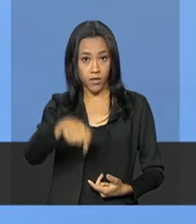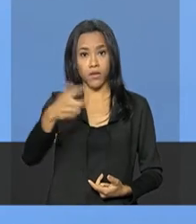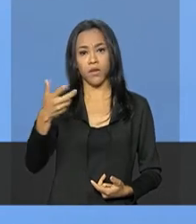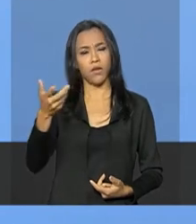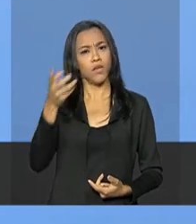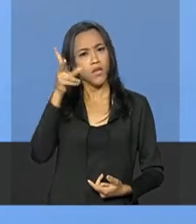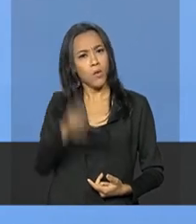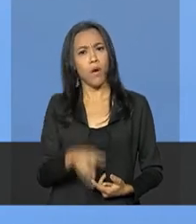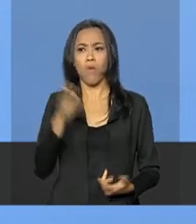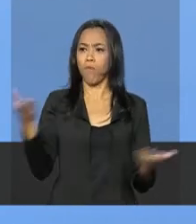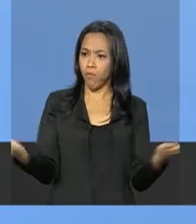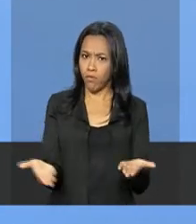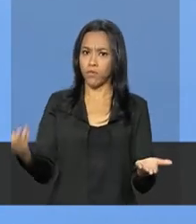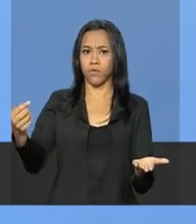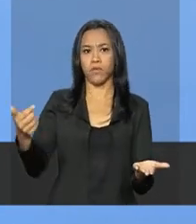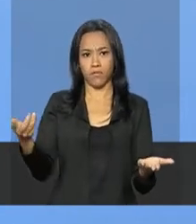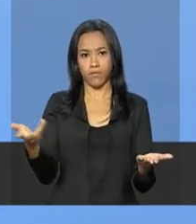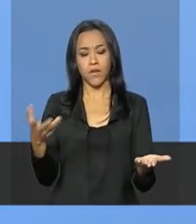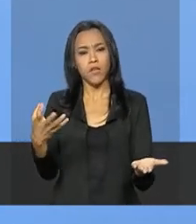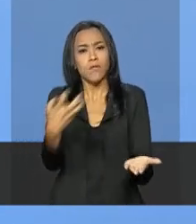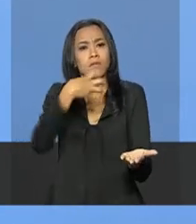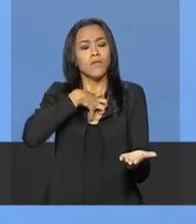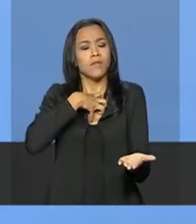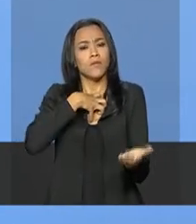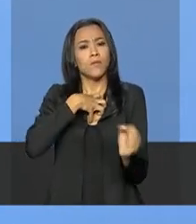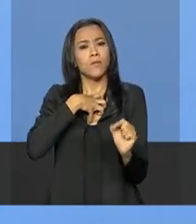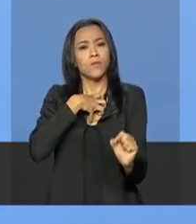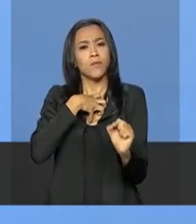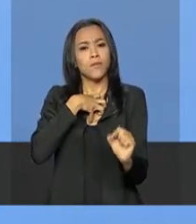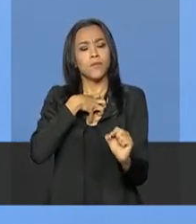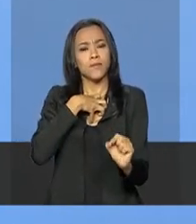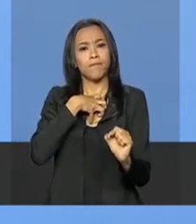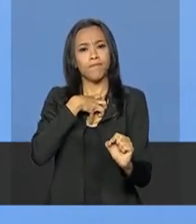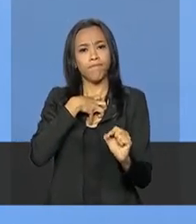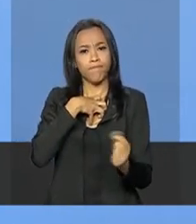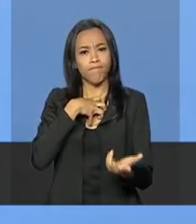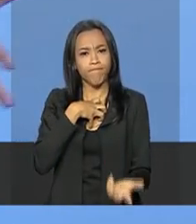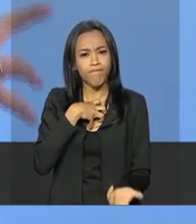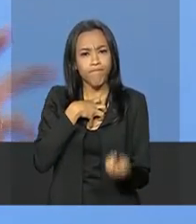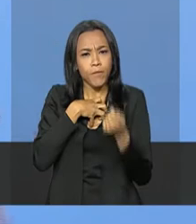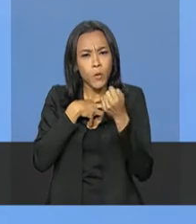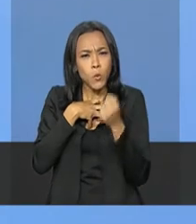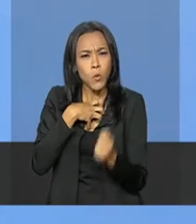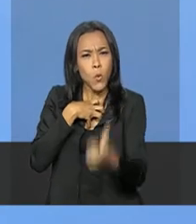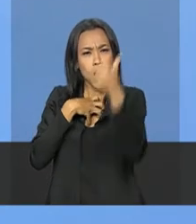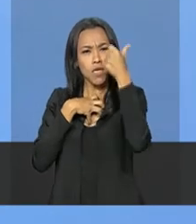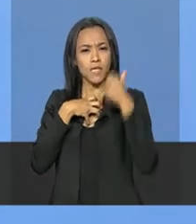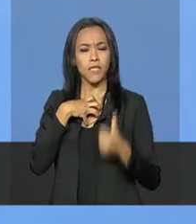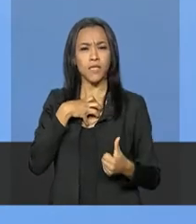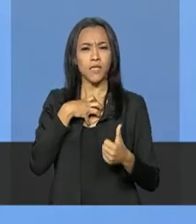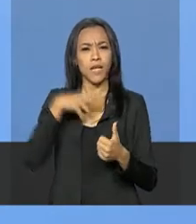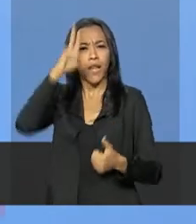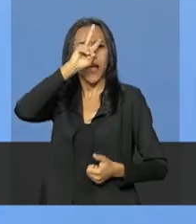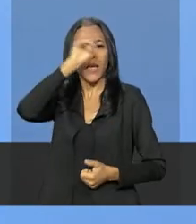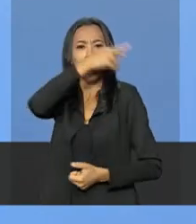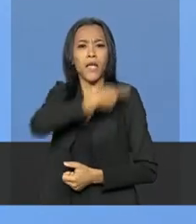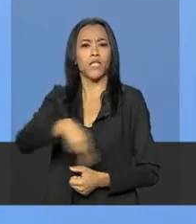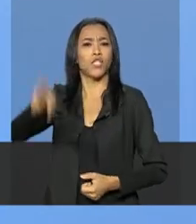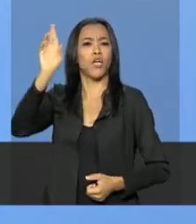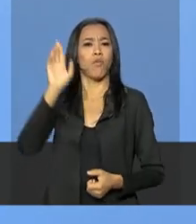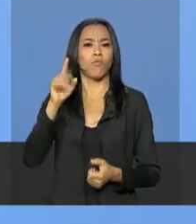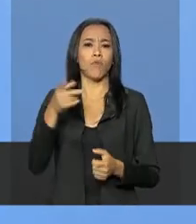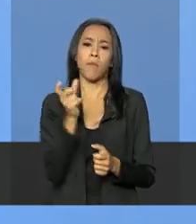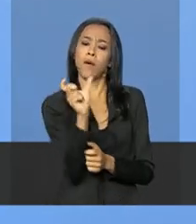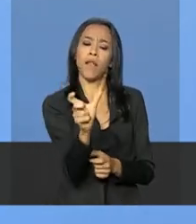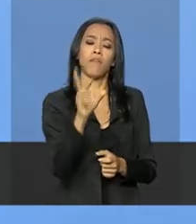solenidade desta natureza e eu sinto um ato digamos assim quase religioso e religião um